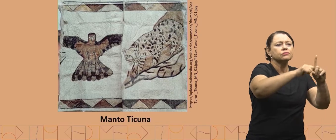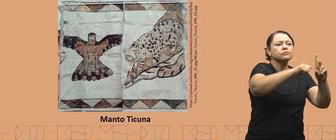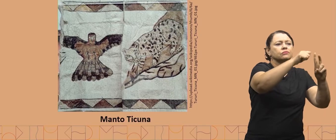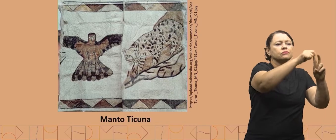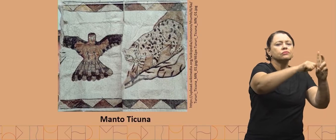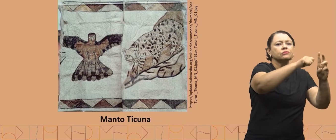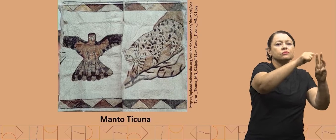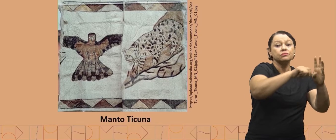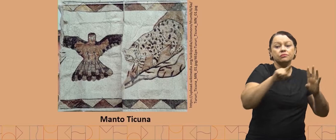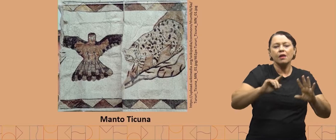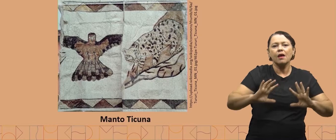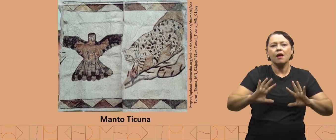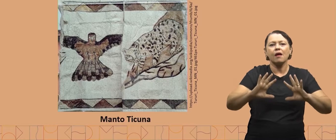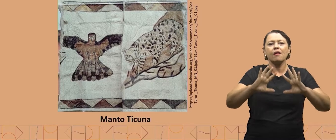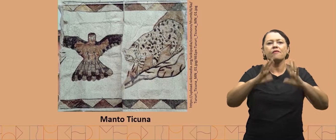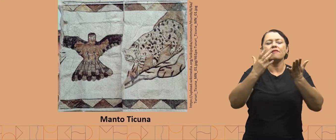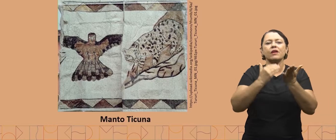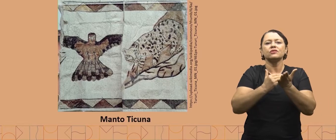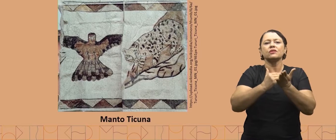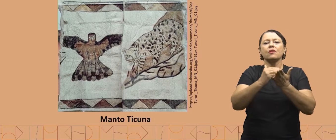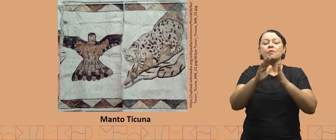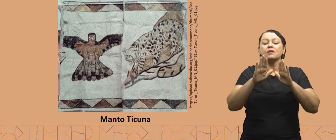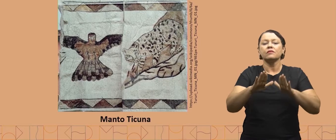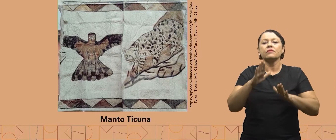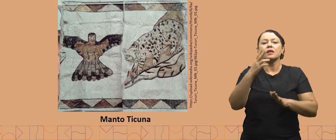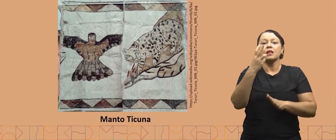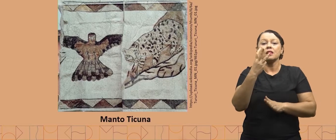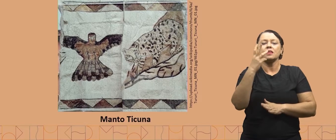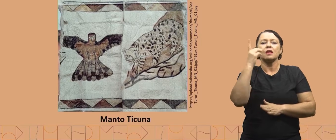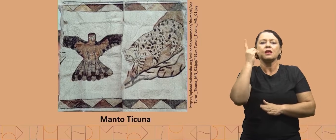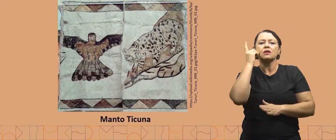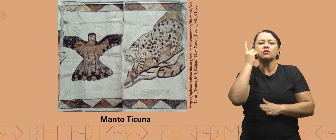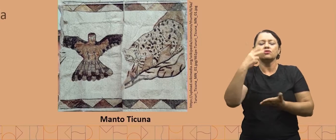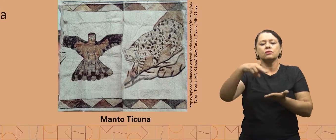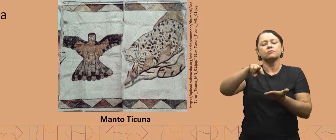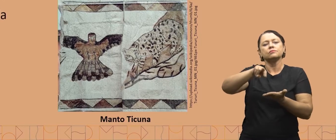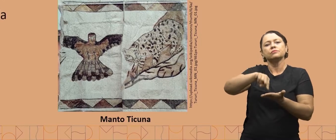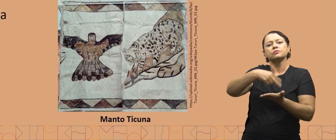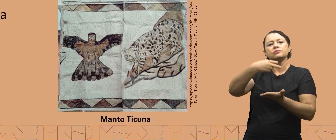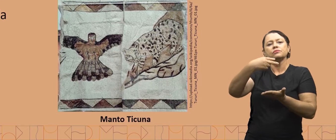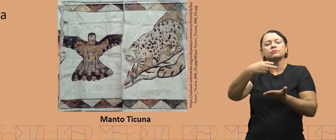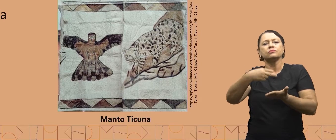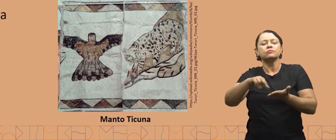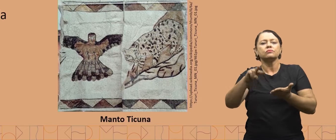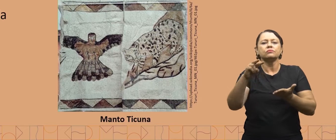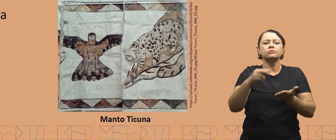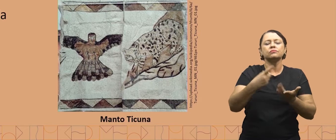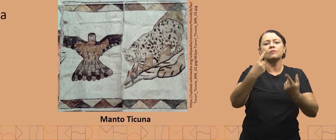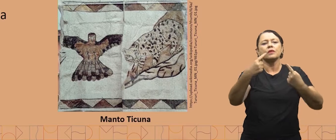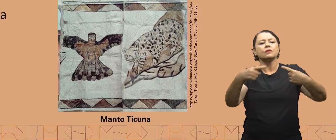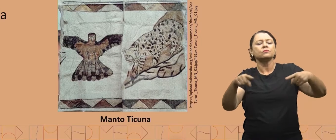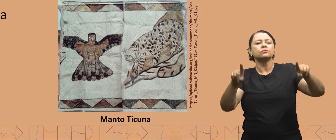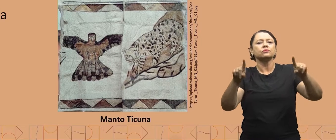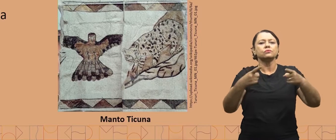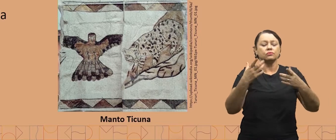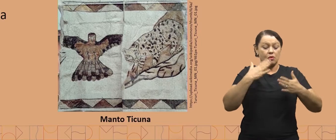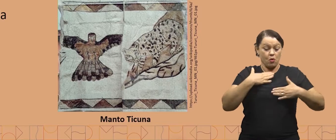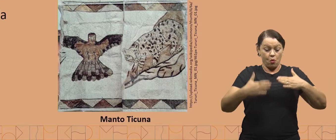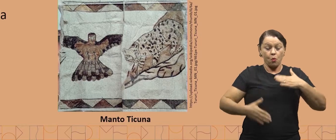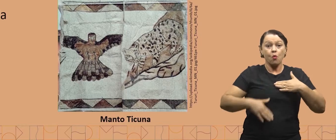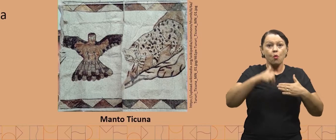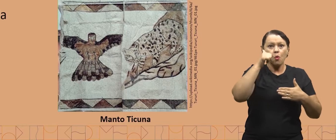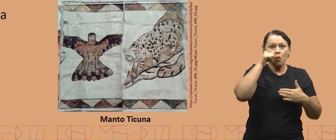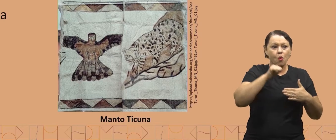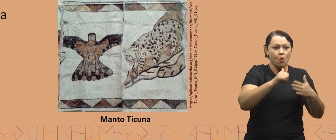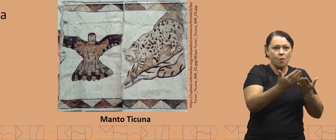festa começa e dura uns 3 dias, com cantos e danças. O corpo da moça é pintado. Ela dança